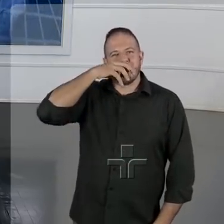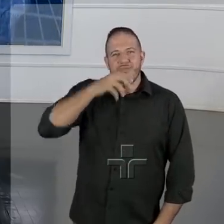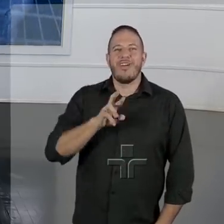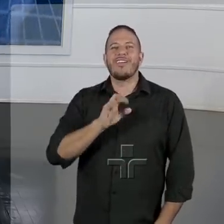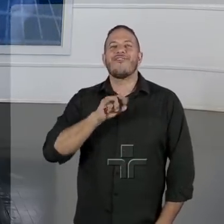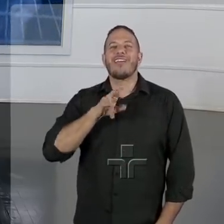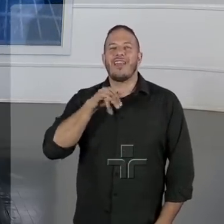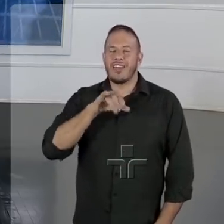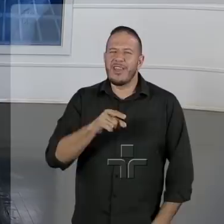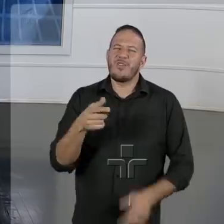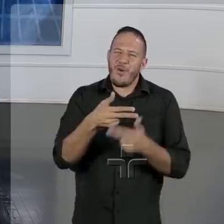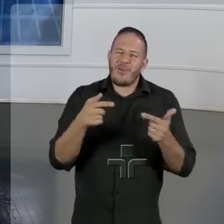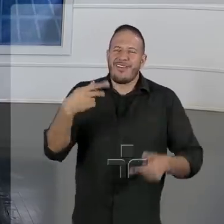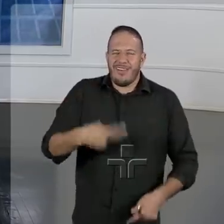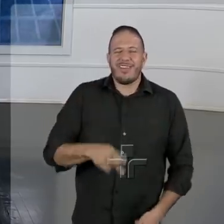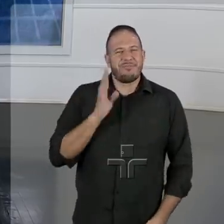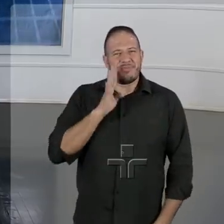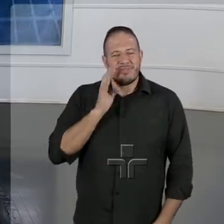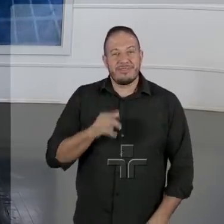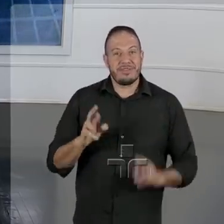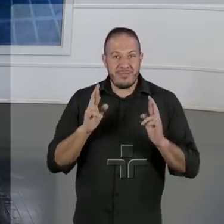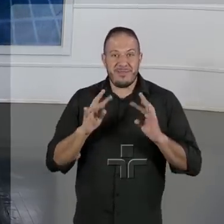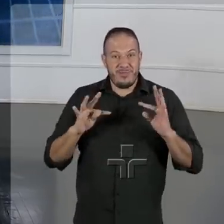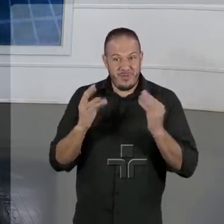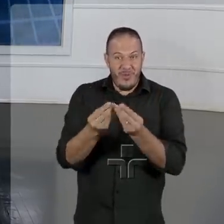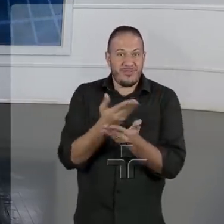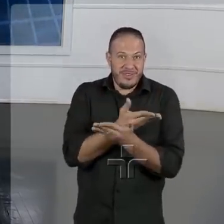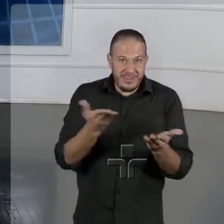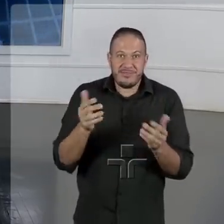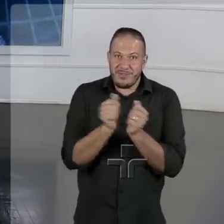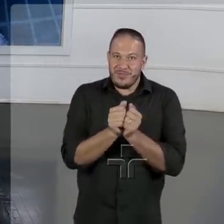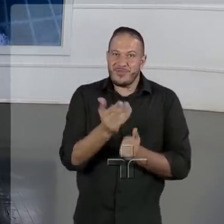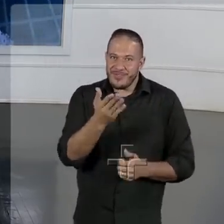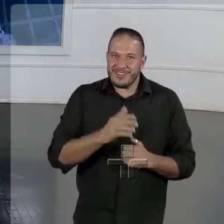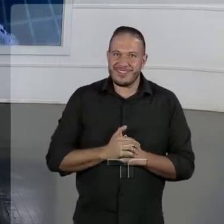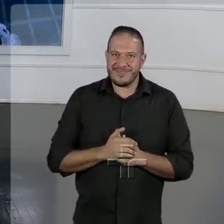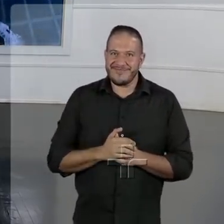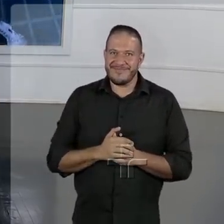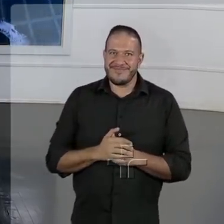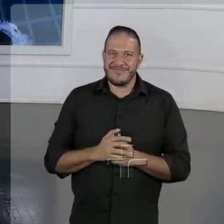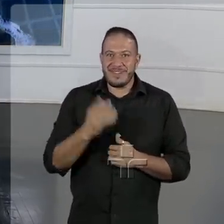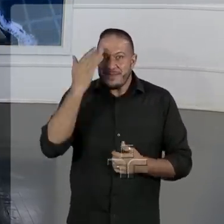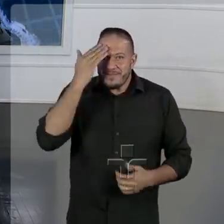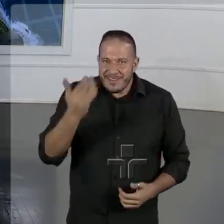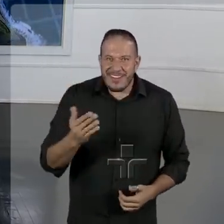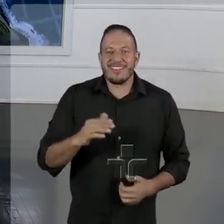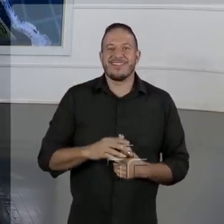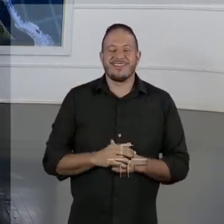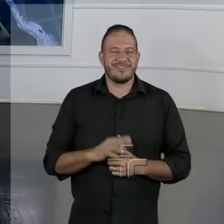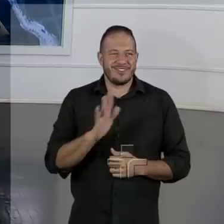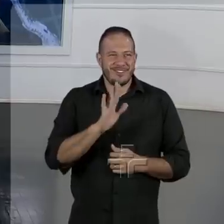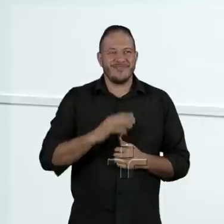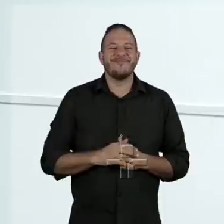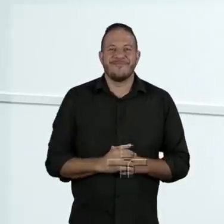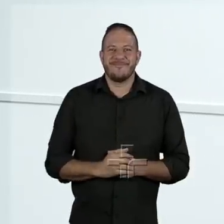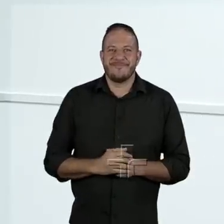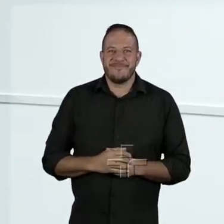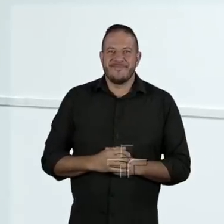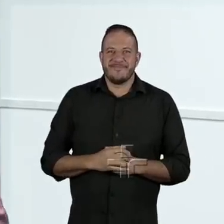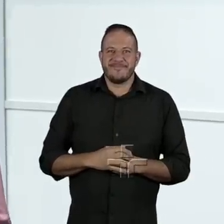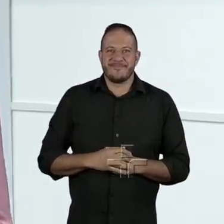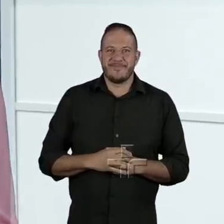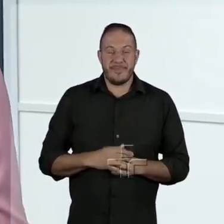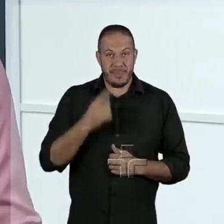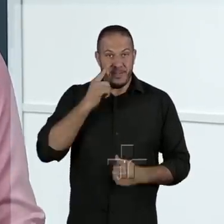coisas de arquivo, muito bacana. Esperamos todos a partir das 10h30. Daqui a pouco, então. Obrigada, Vladir. Tchau, tchau. Bom jornal.